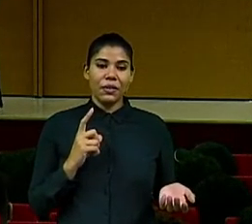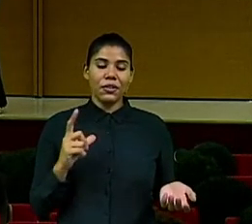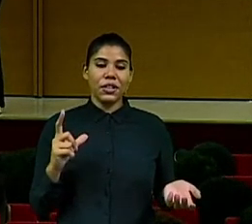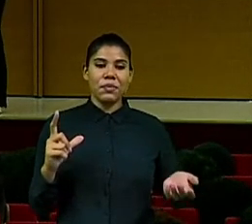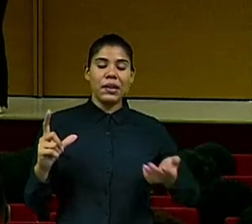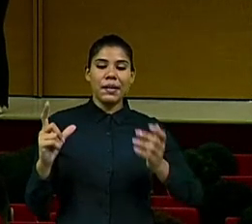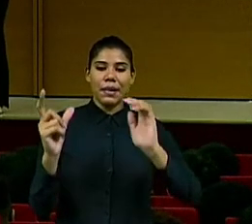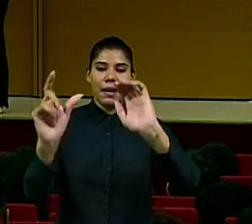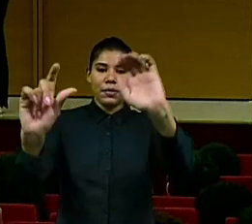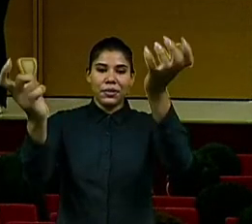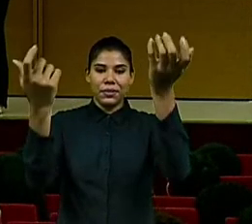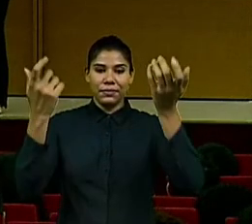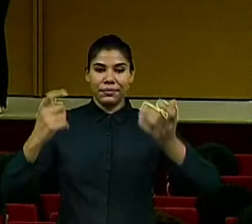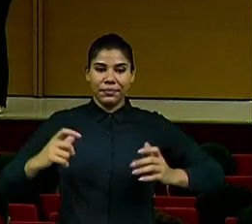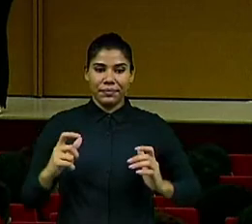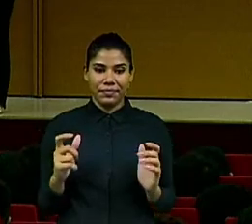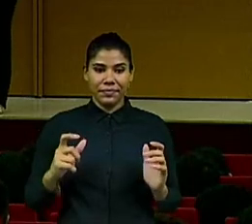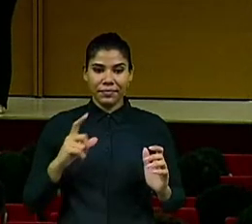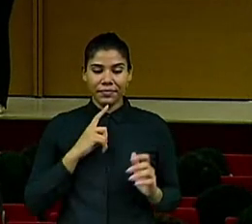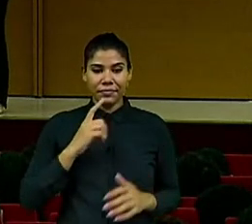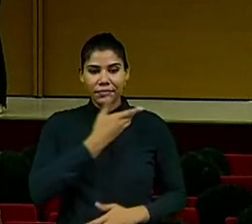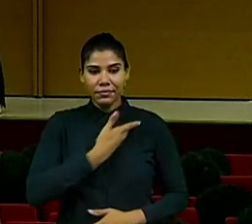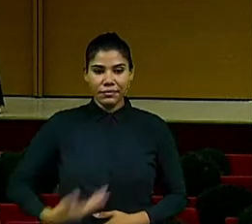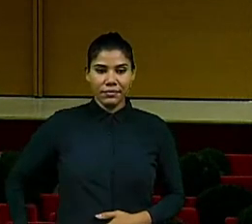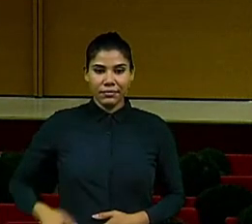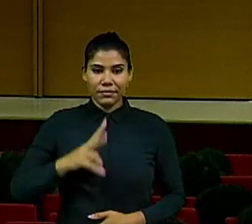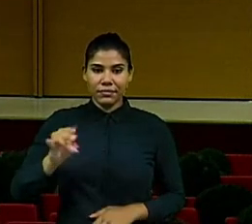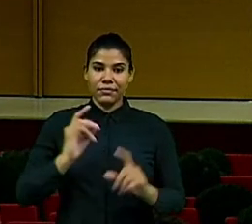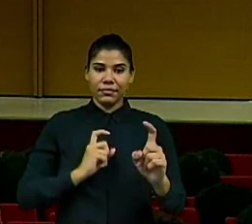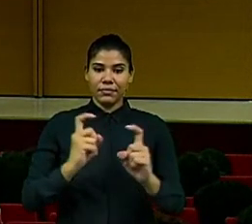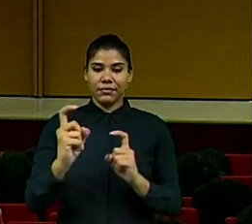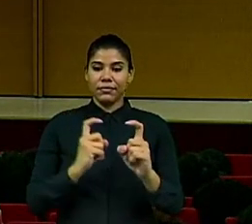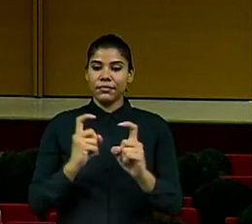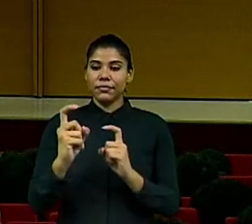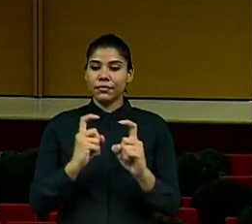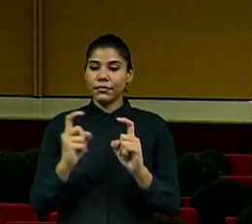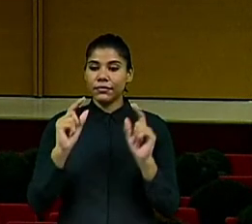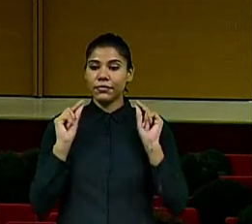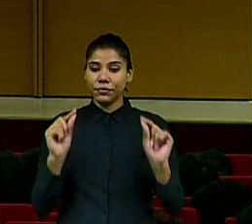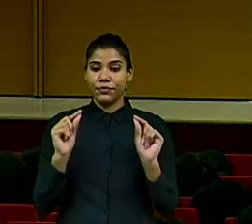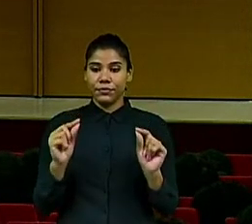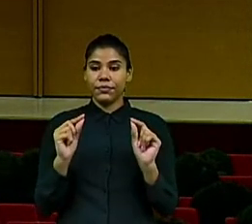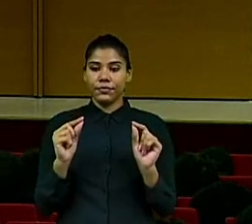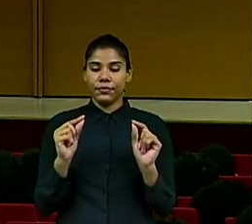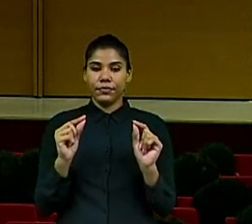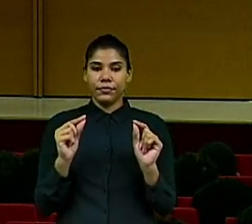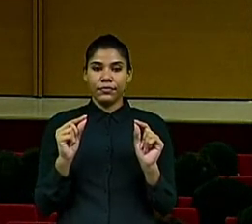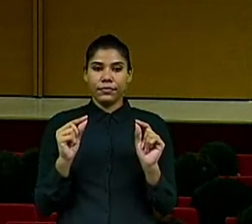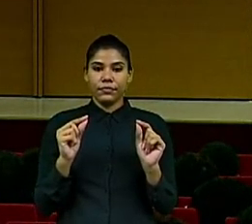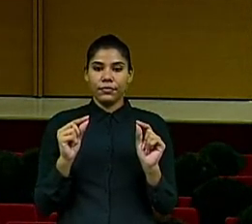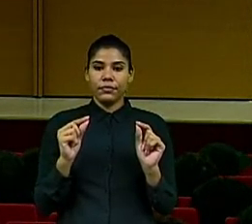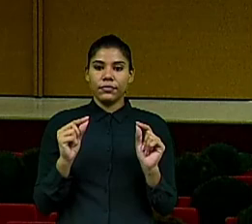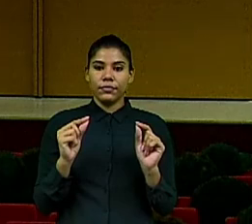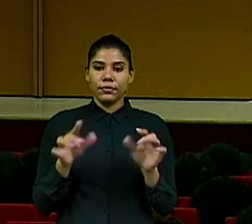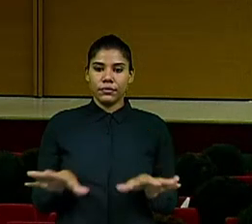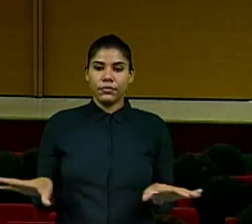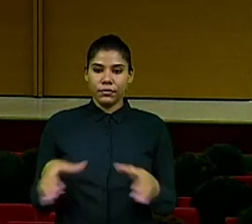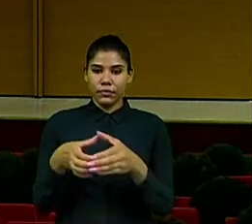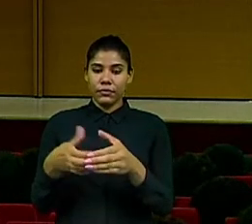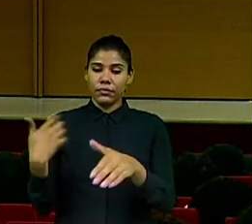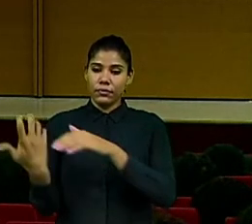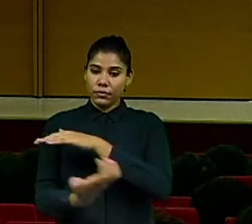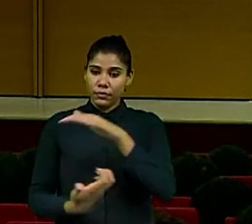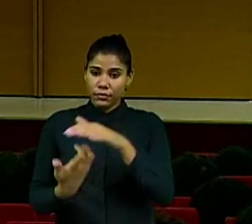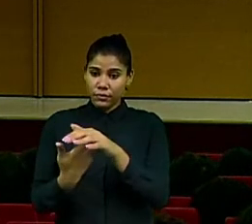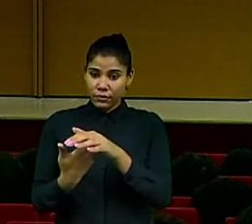tá é um governo que vai dialogar com a classe Empresarial